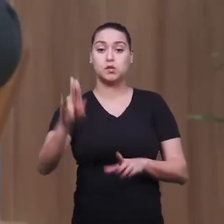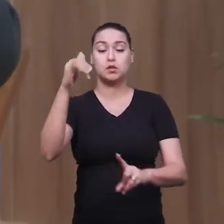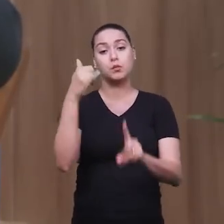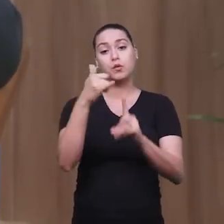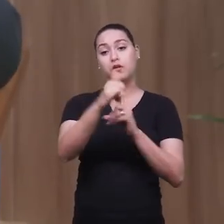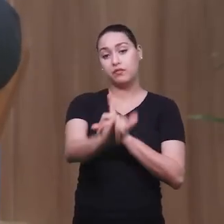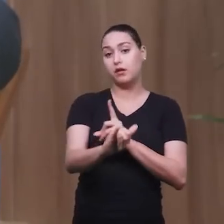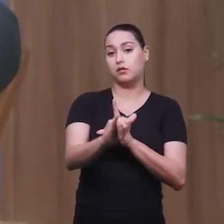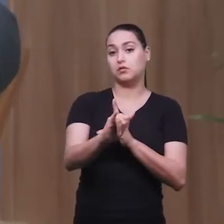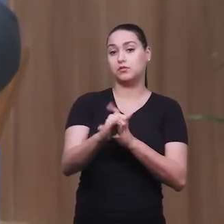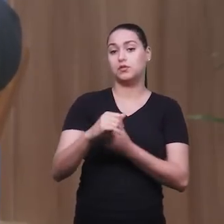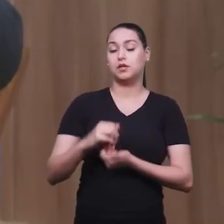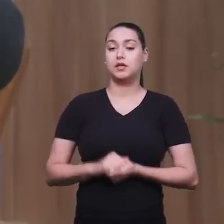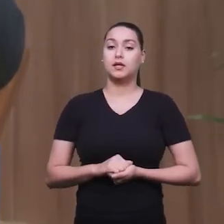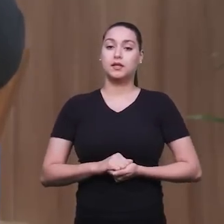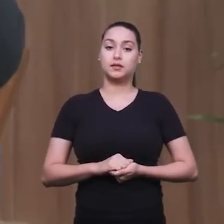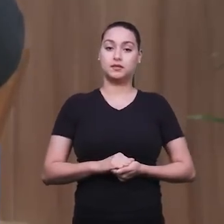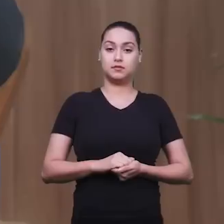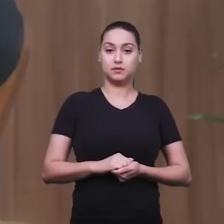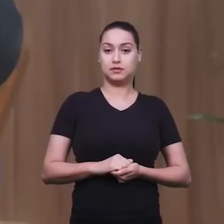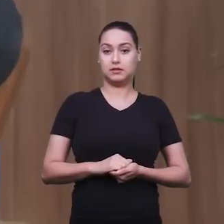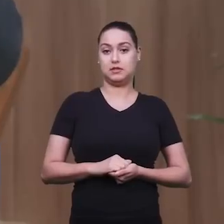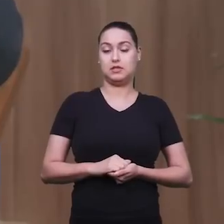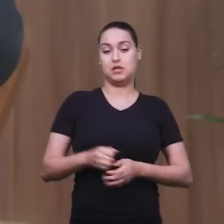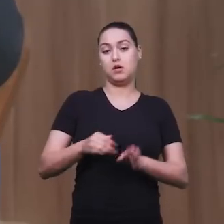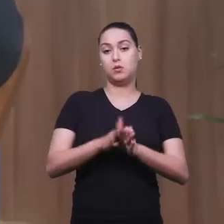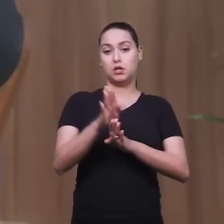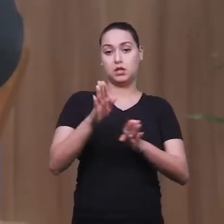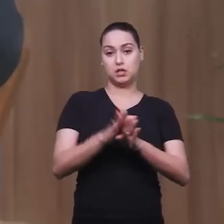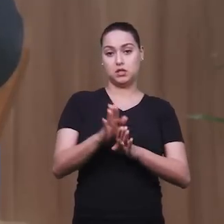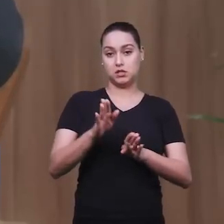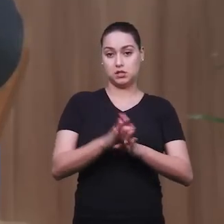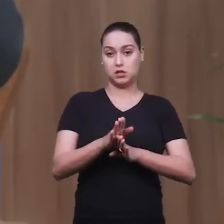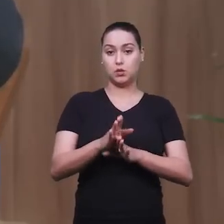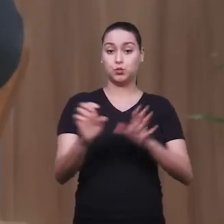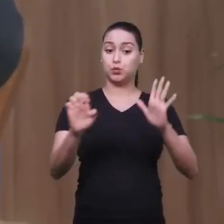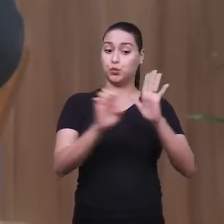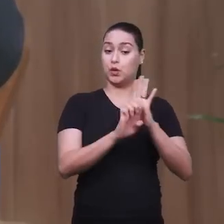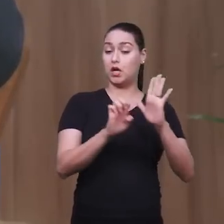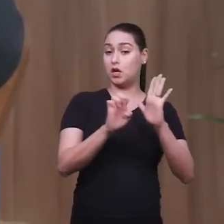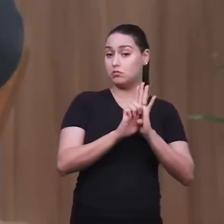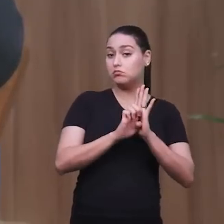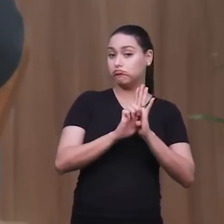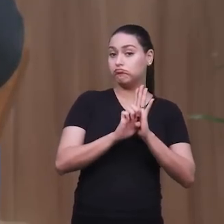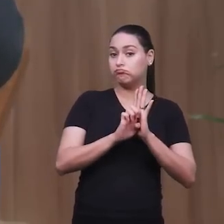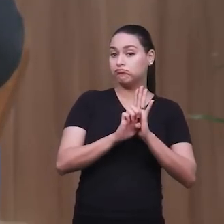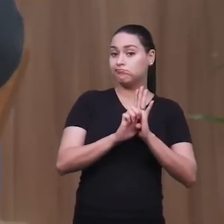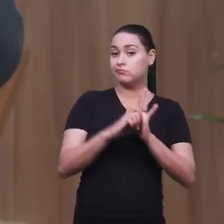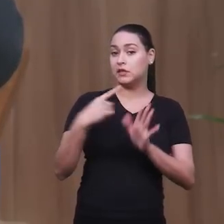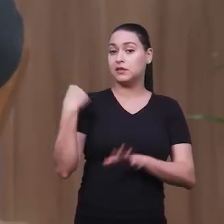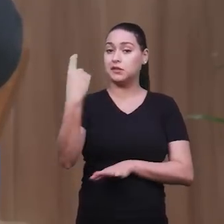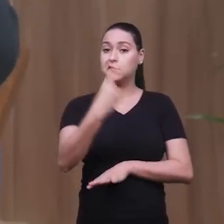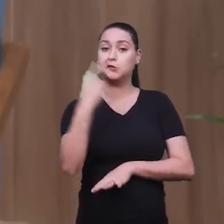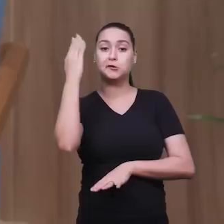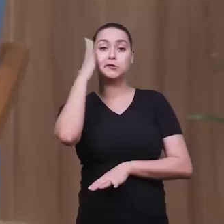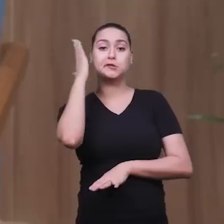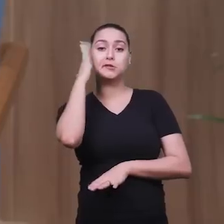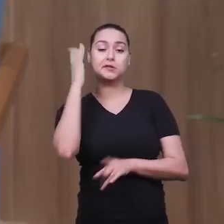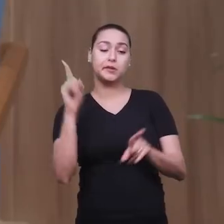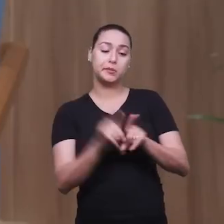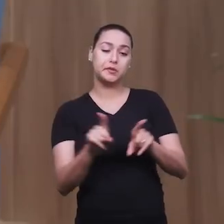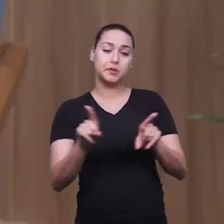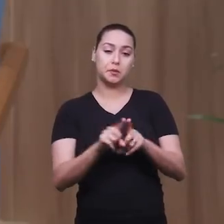é uma aplicação profética dessa palavra ou dessa orientação lá do Êxodo e que